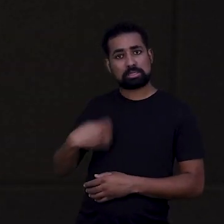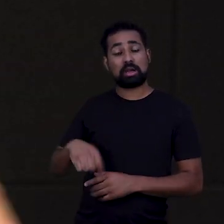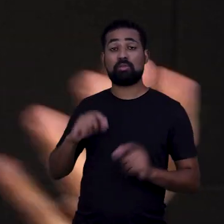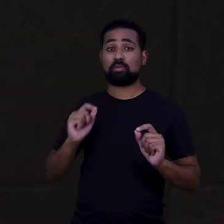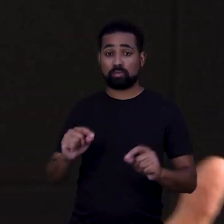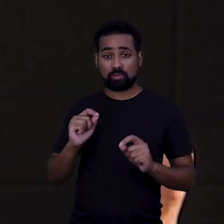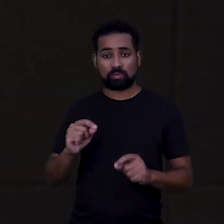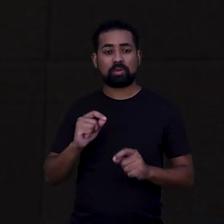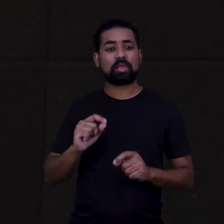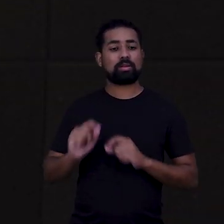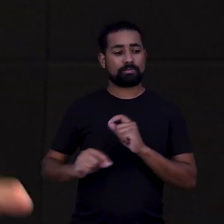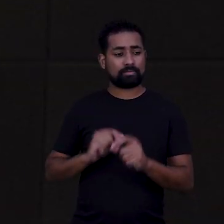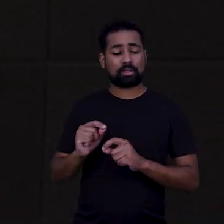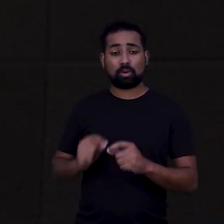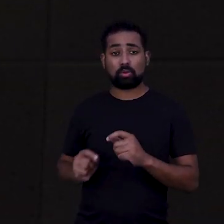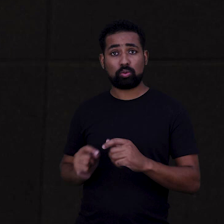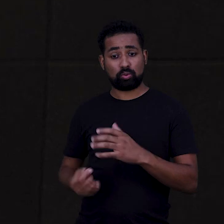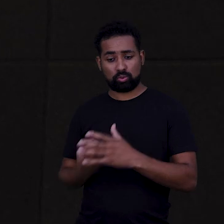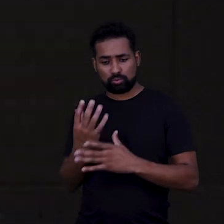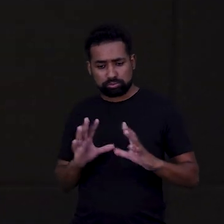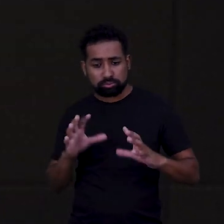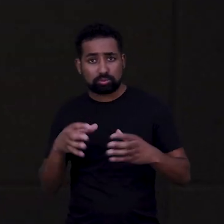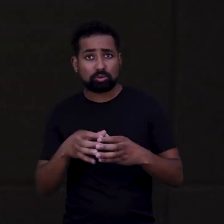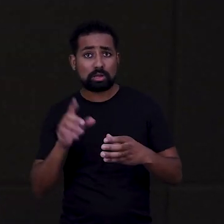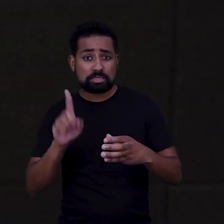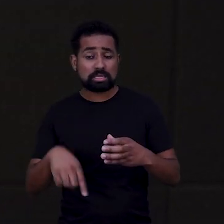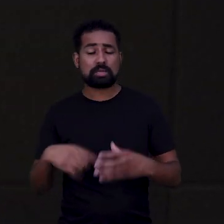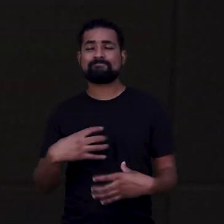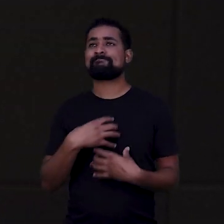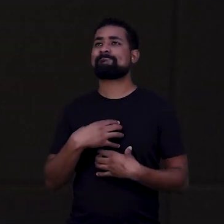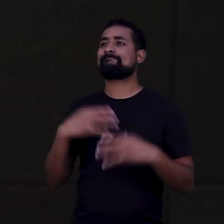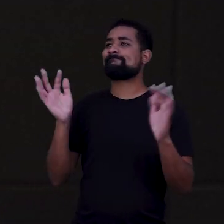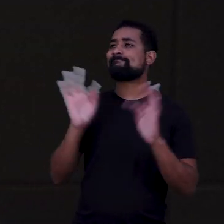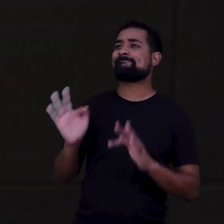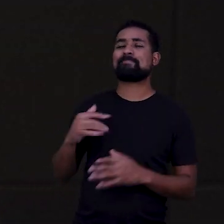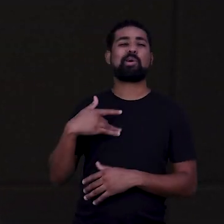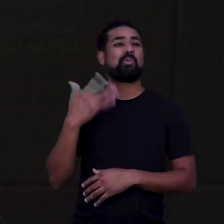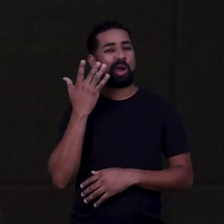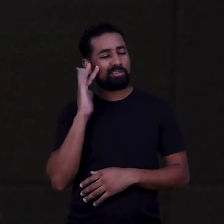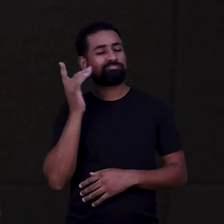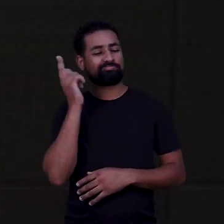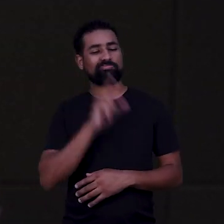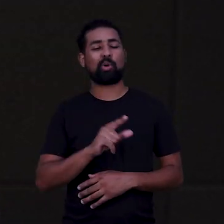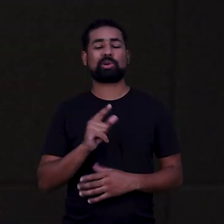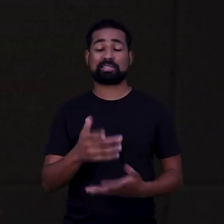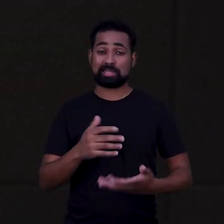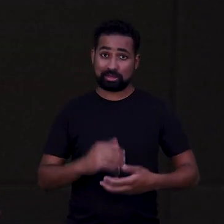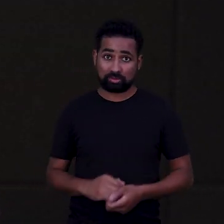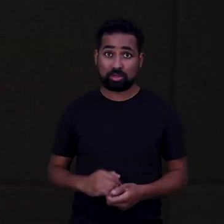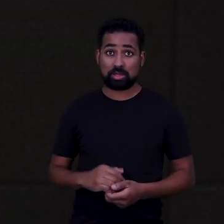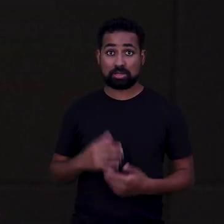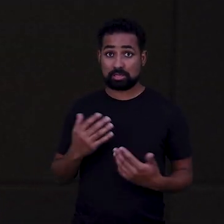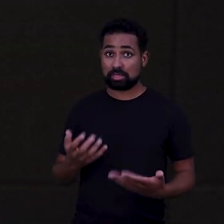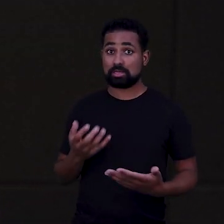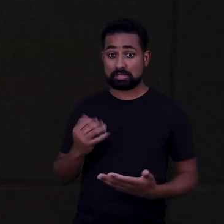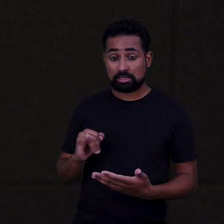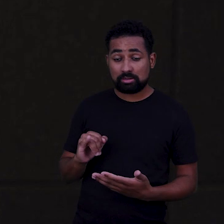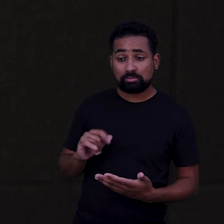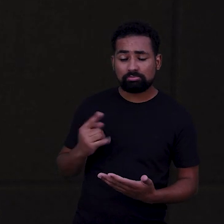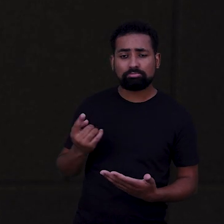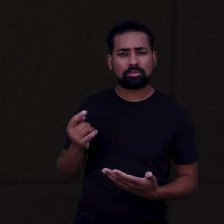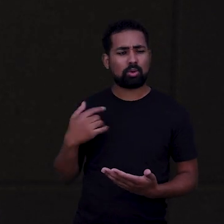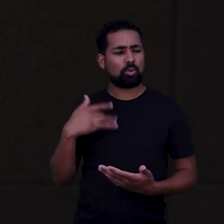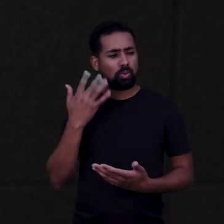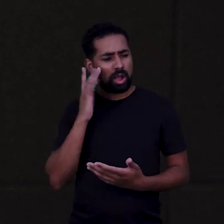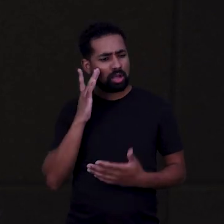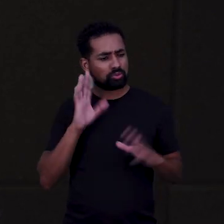precisava ter um grupo e o coletivo surgiu assim eu pessoalmente sou muito contente porque pelo que eu acho que foi conquistado assim se minha memória não